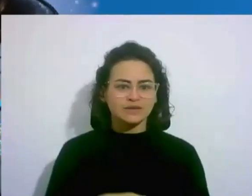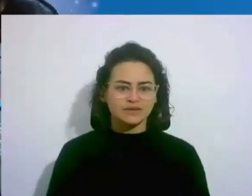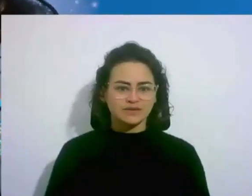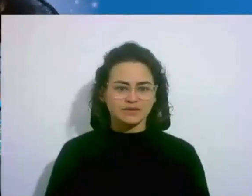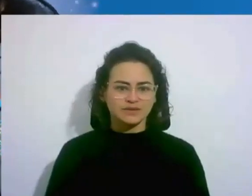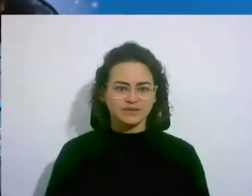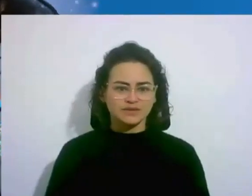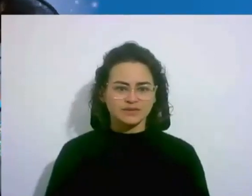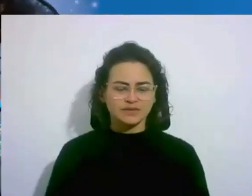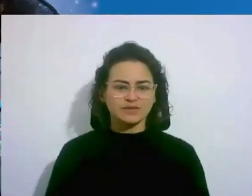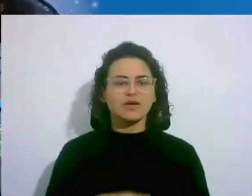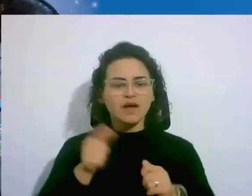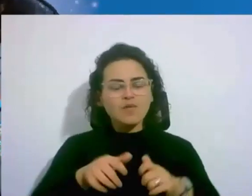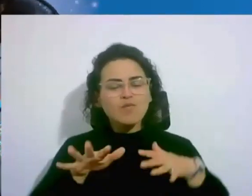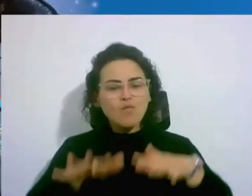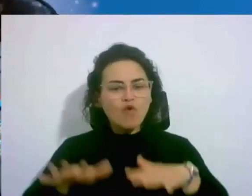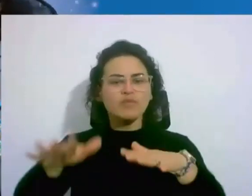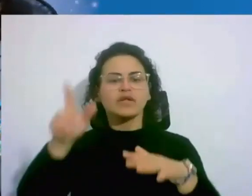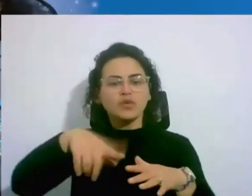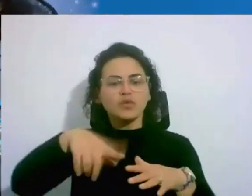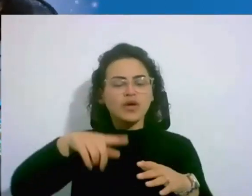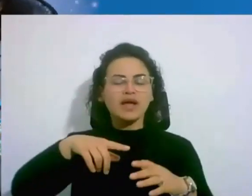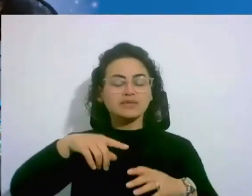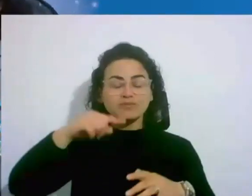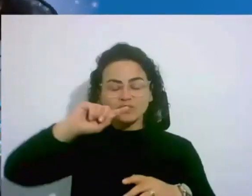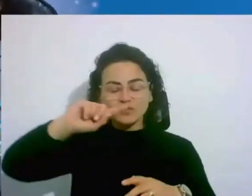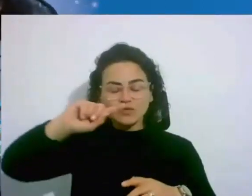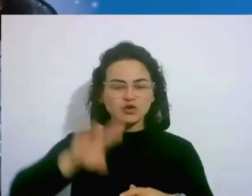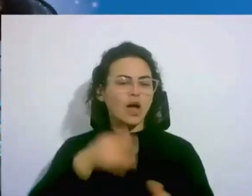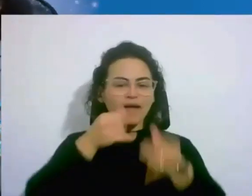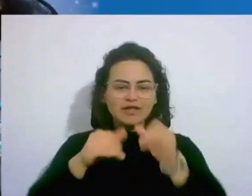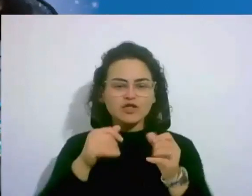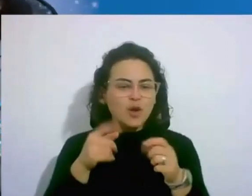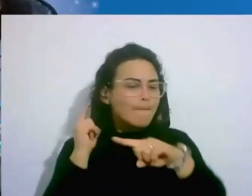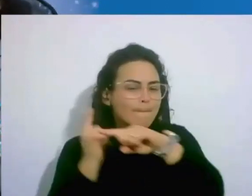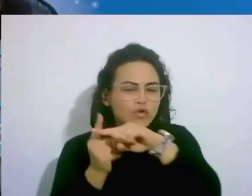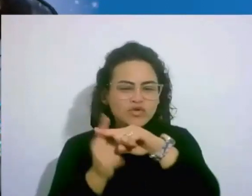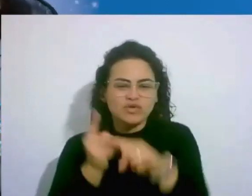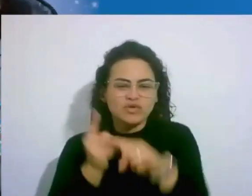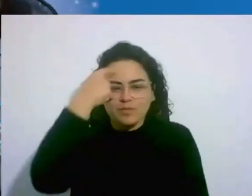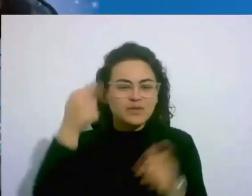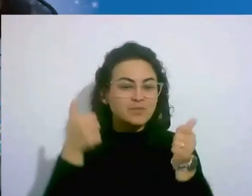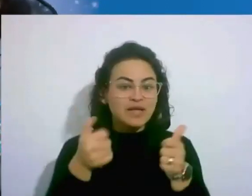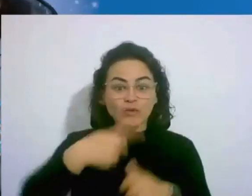neste movimento universal de energia positiva. Eu acho que as pessoas, quando sentirem isso,